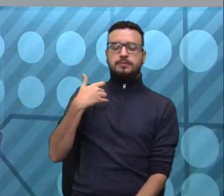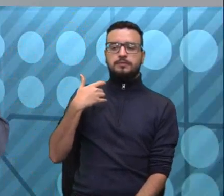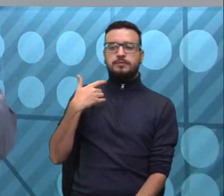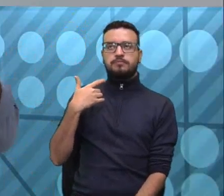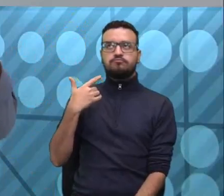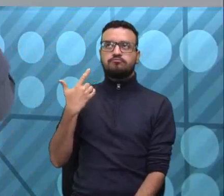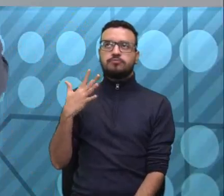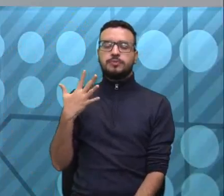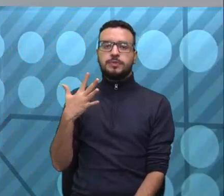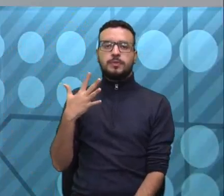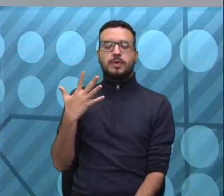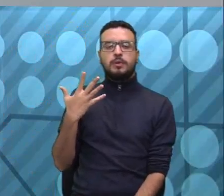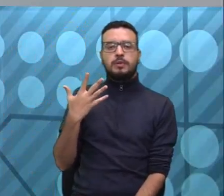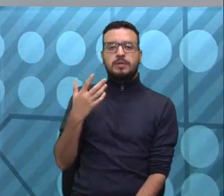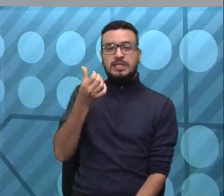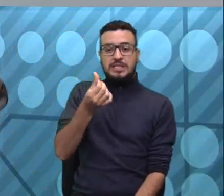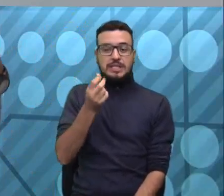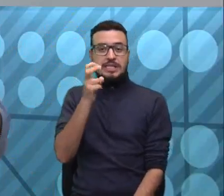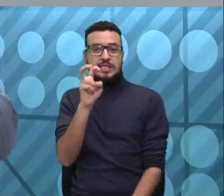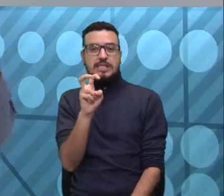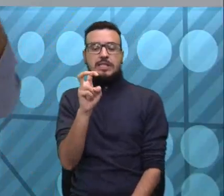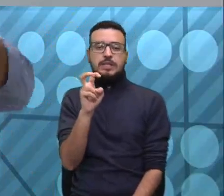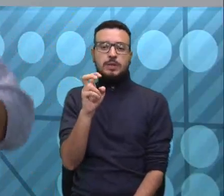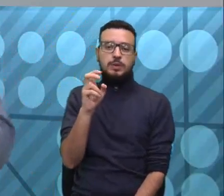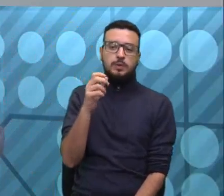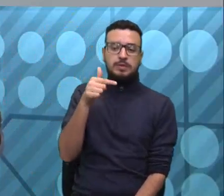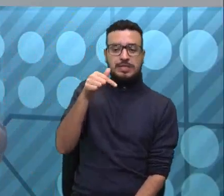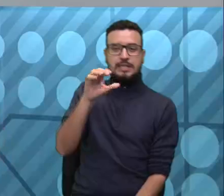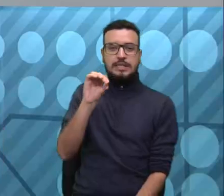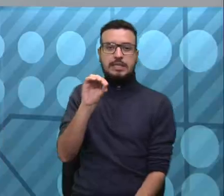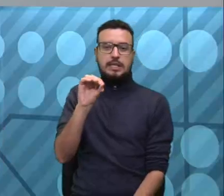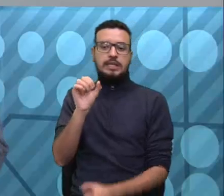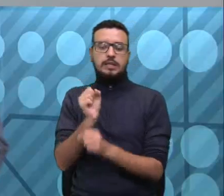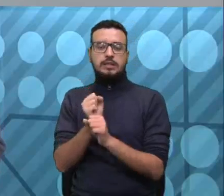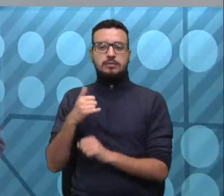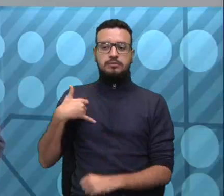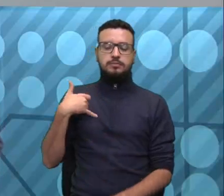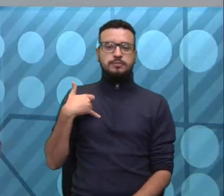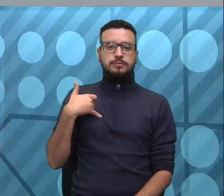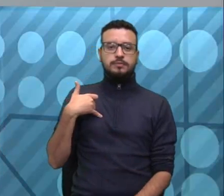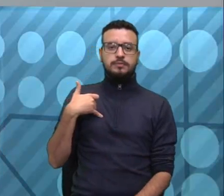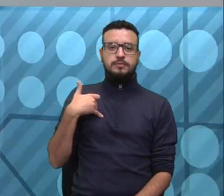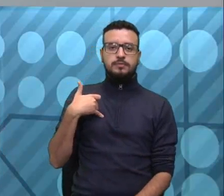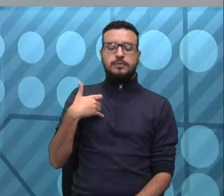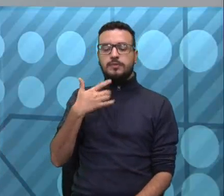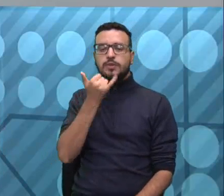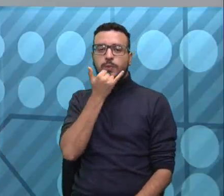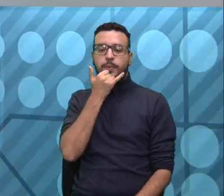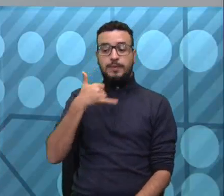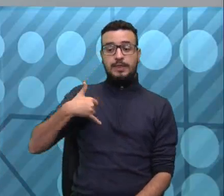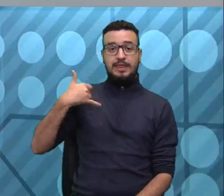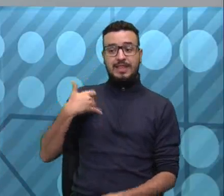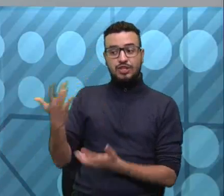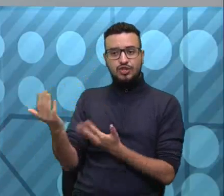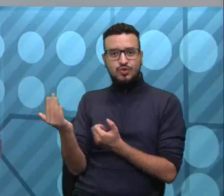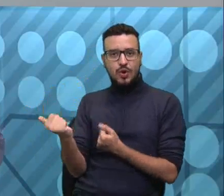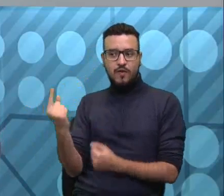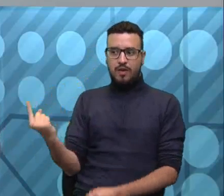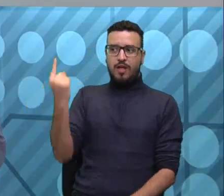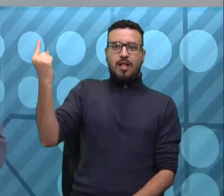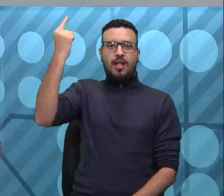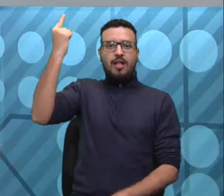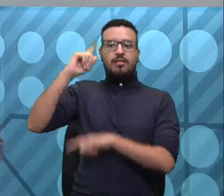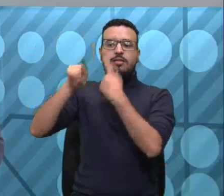tiver 65 anos, 60 anos, 70 anos, você vai ser menor, tá? Então, tem